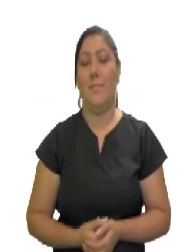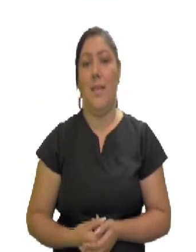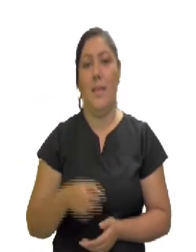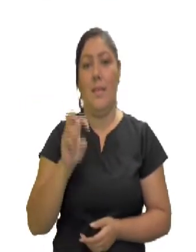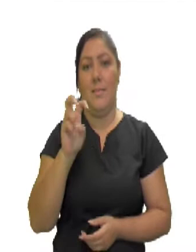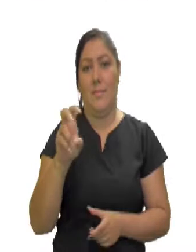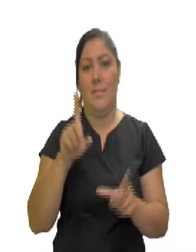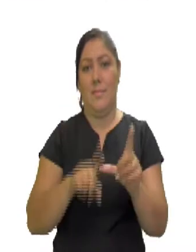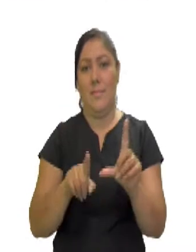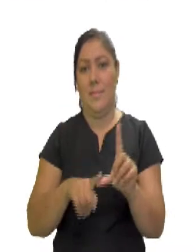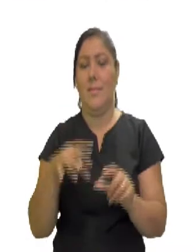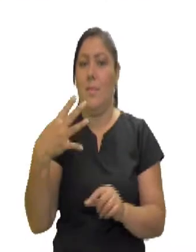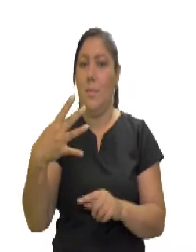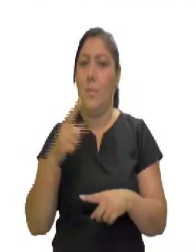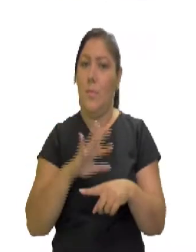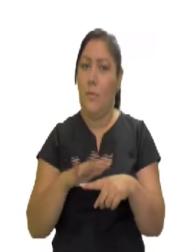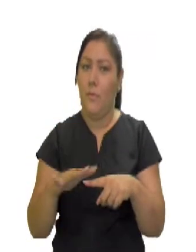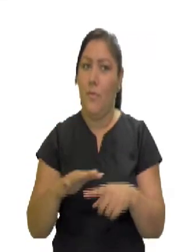fonemas.